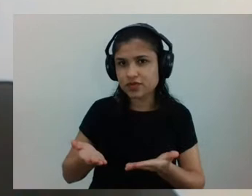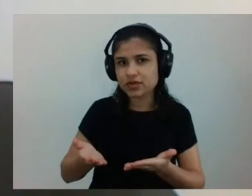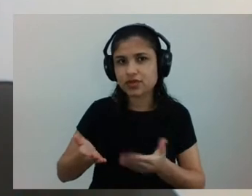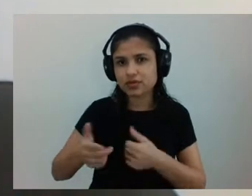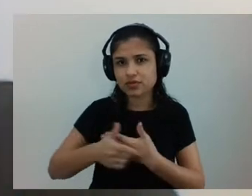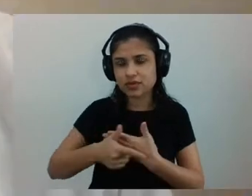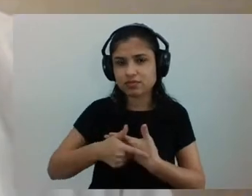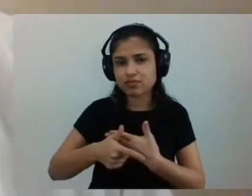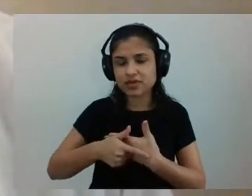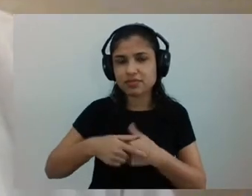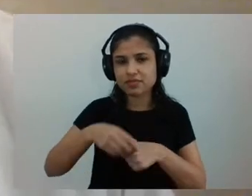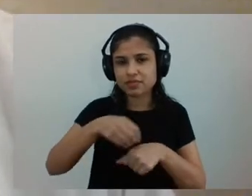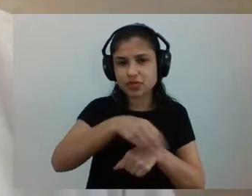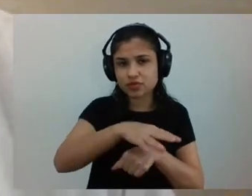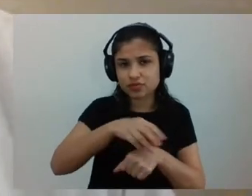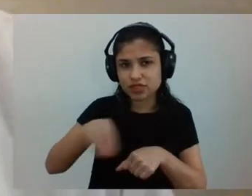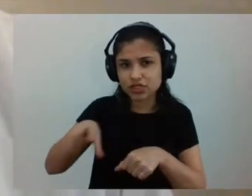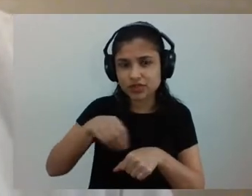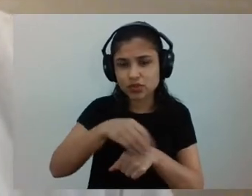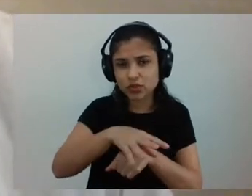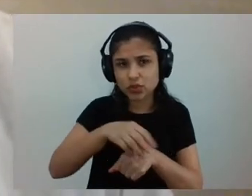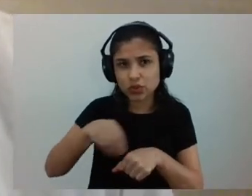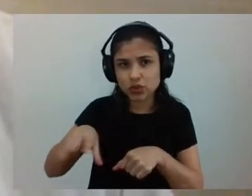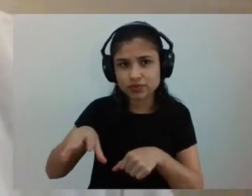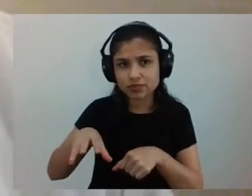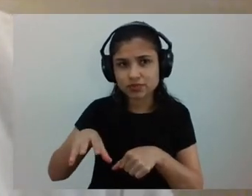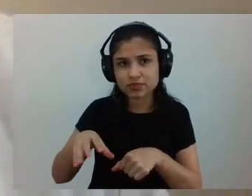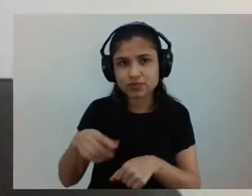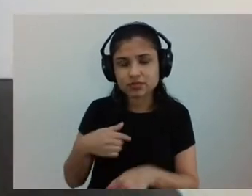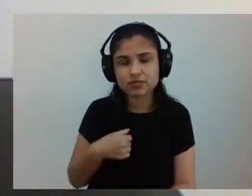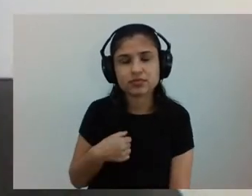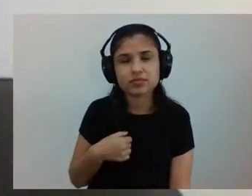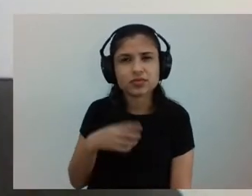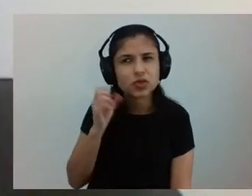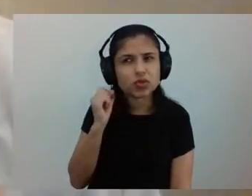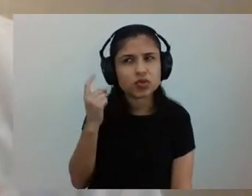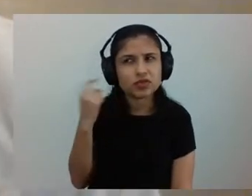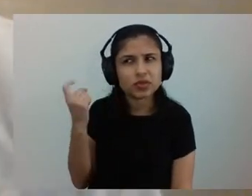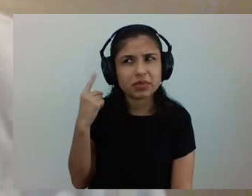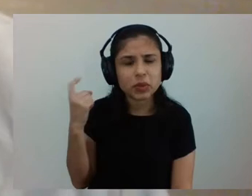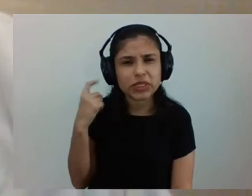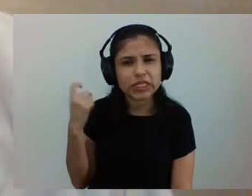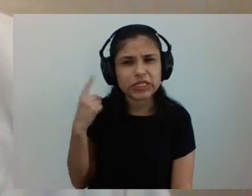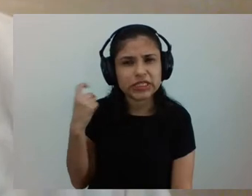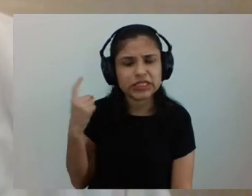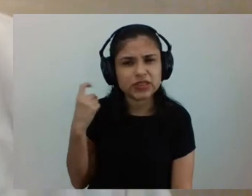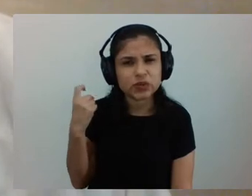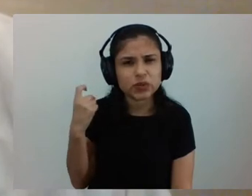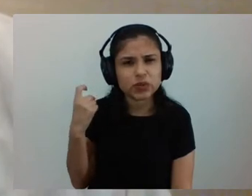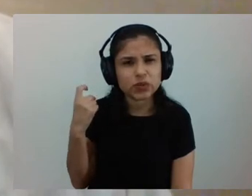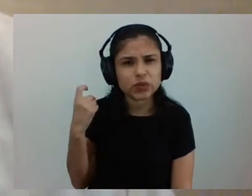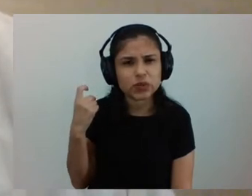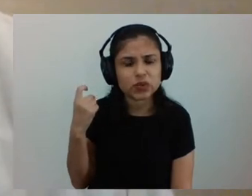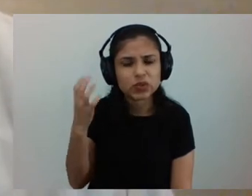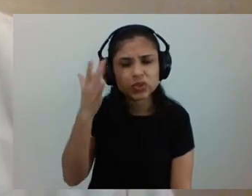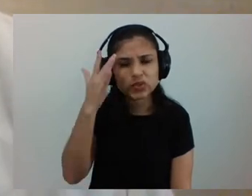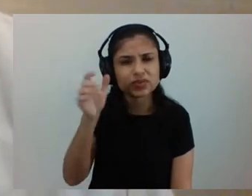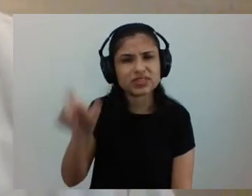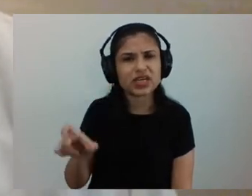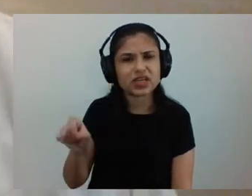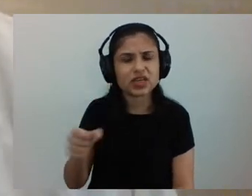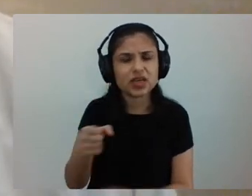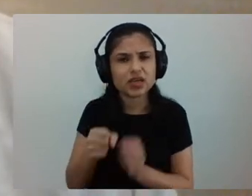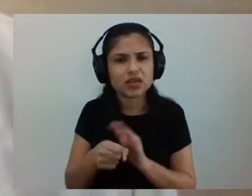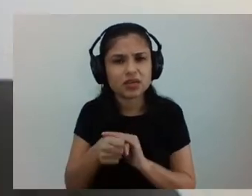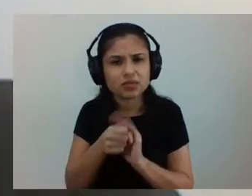Estou ouvindo algum ruído, não sei de que microfone é. Que é do meu próprio, acredito que não, o TA